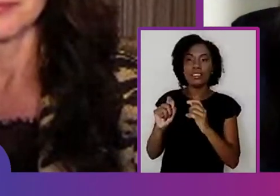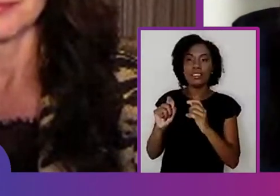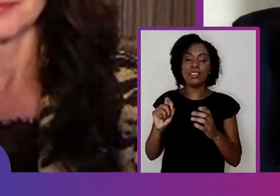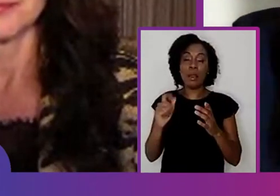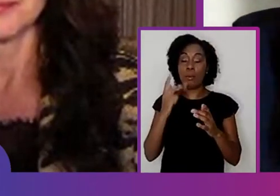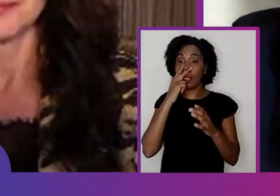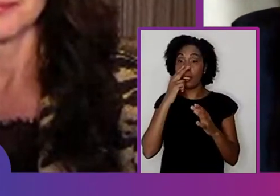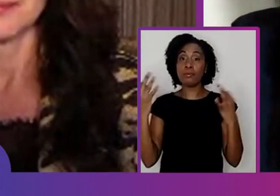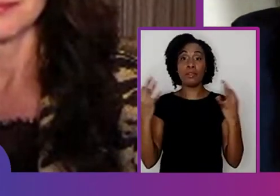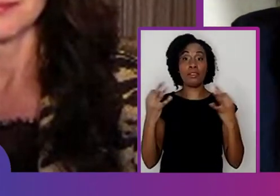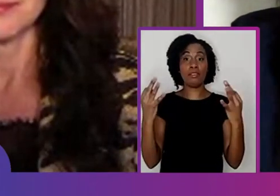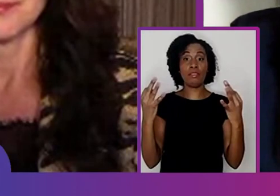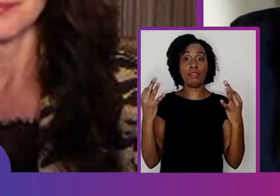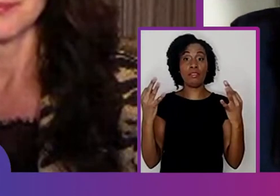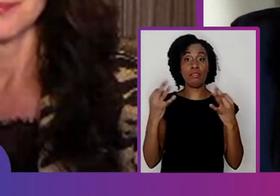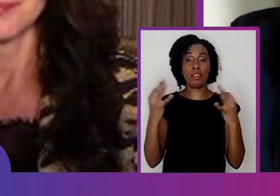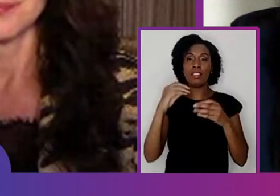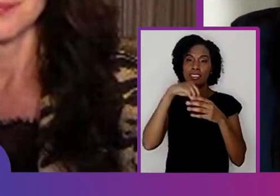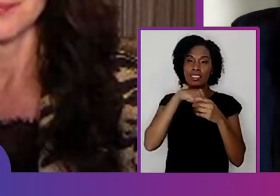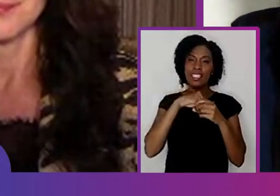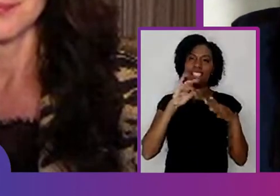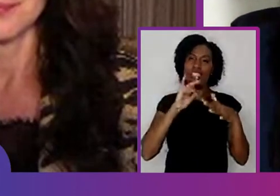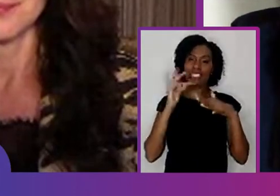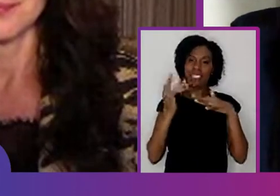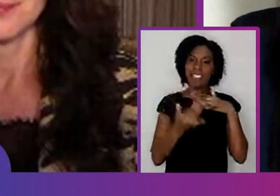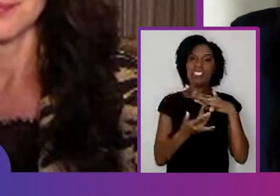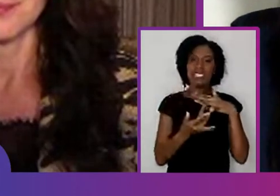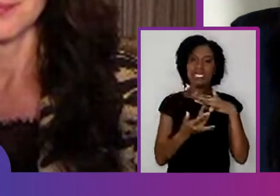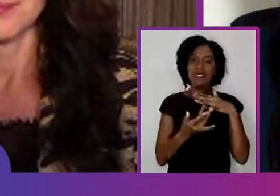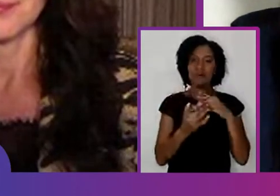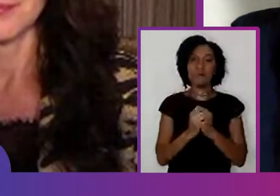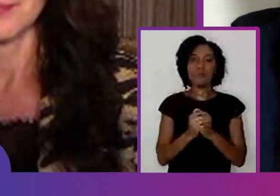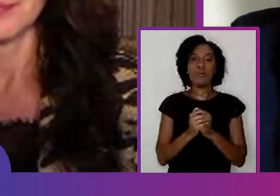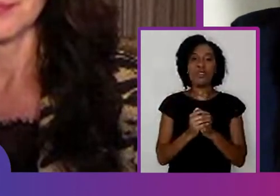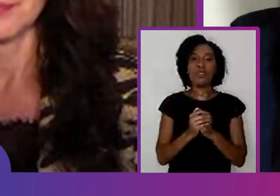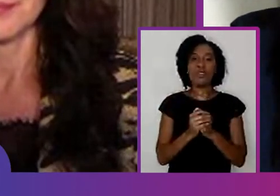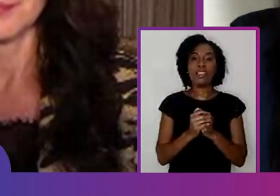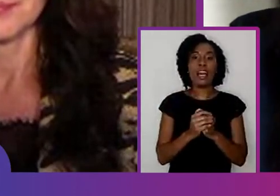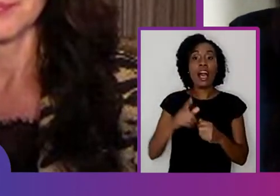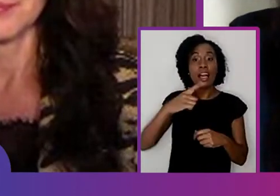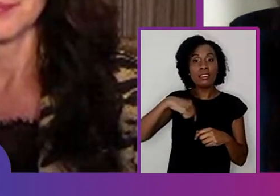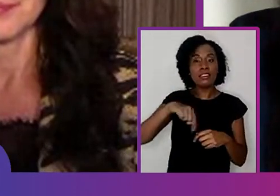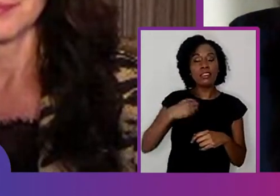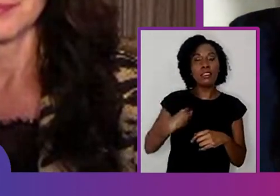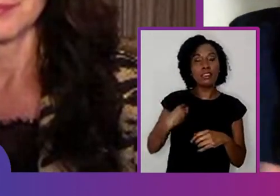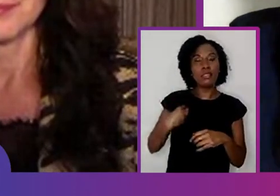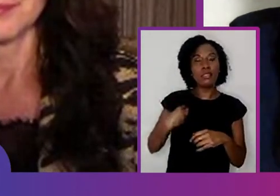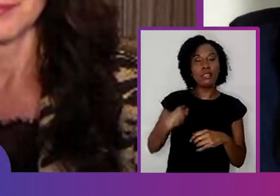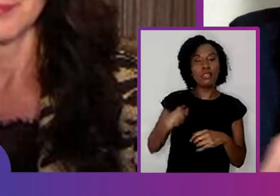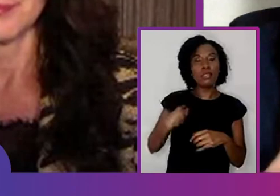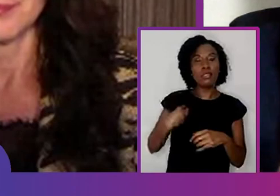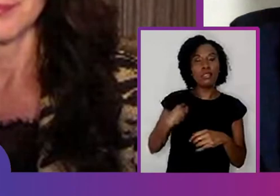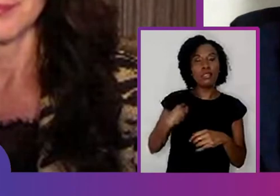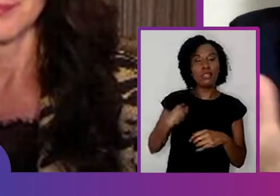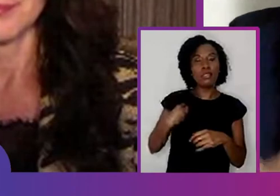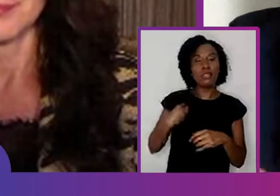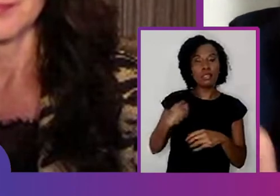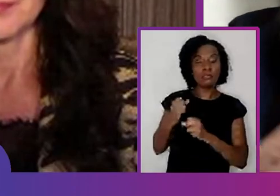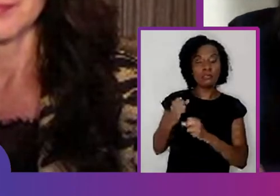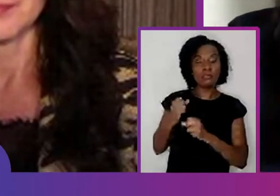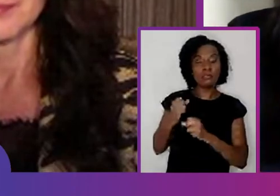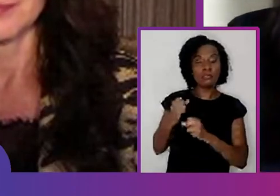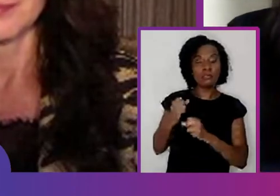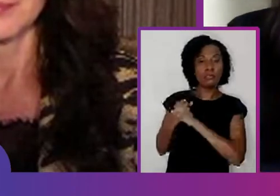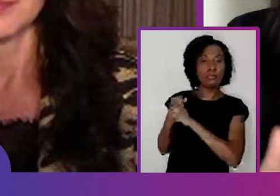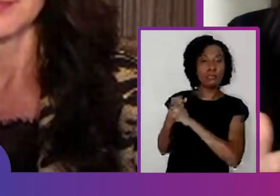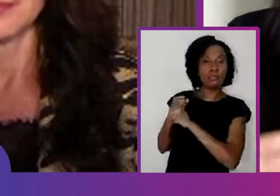E, obviamente, que a gente viveu pelo menos uns 10 anos onde isso foi realmente muito forte e importante. E a gente já